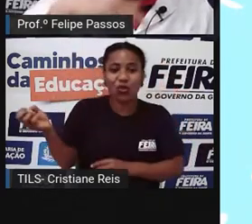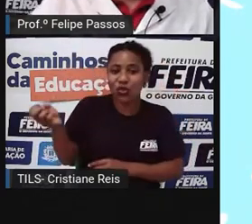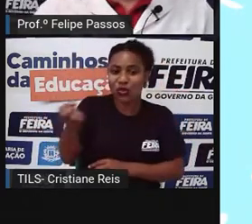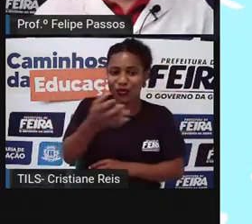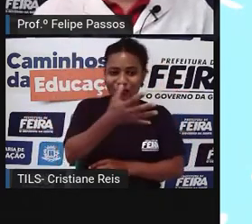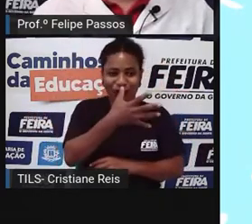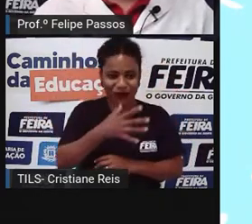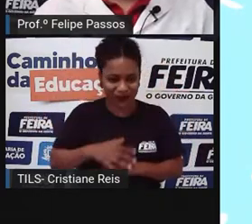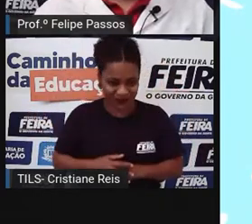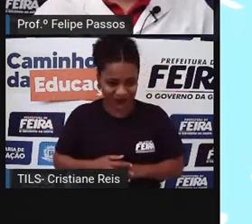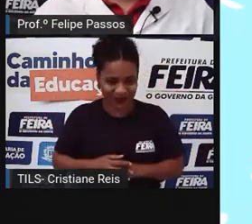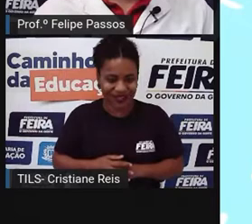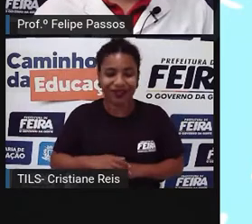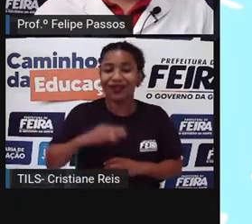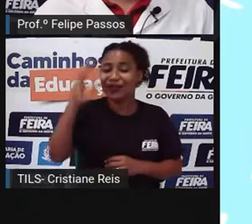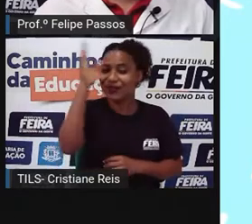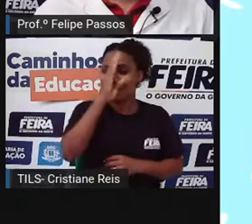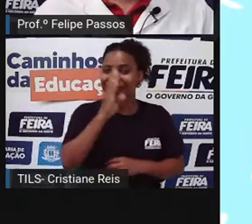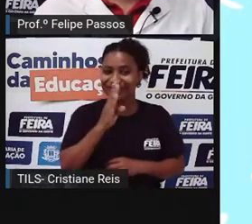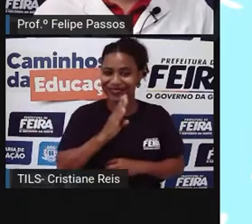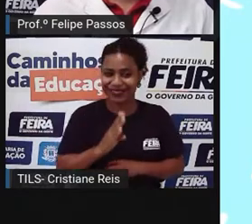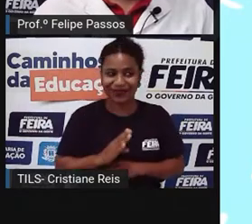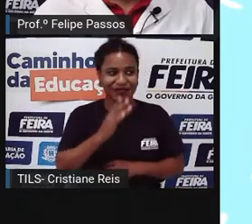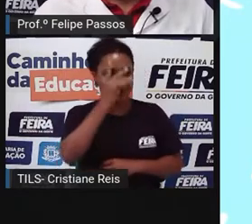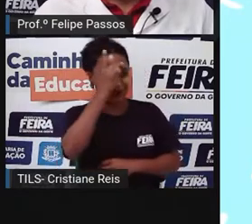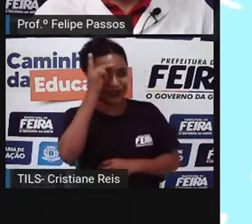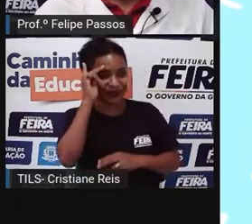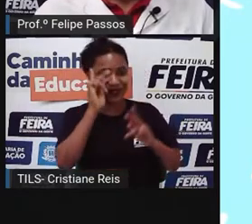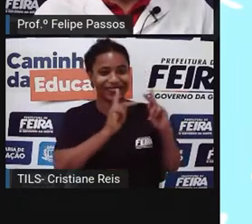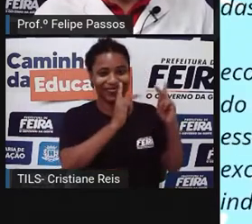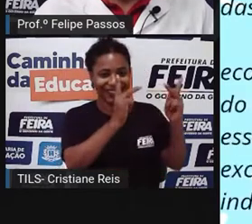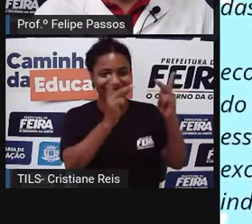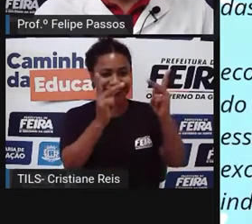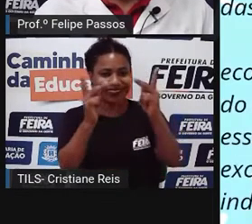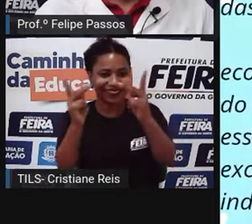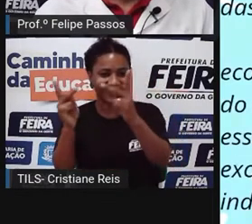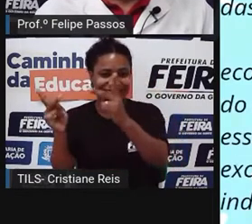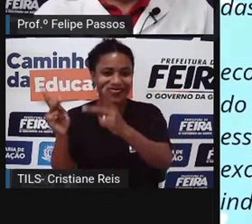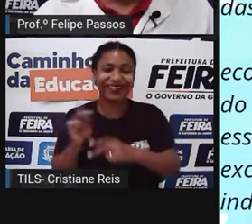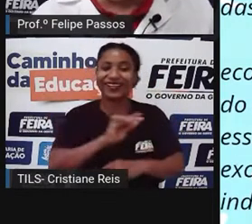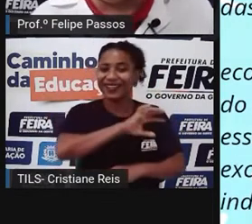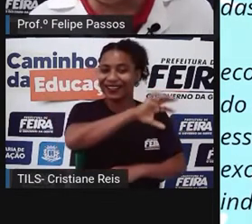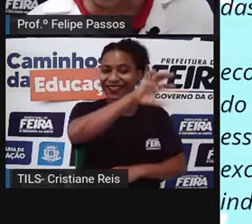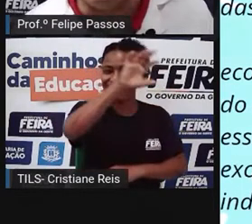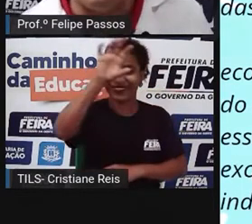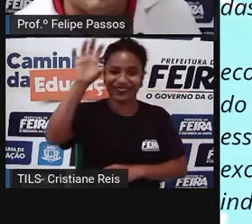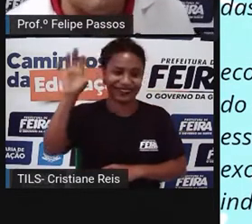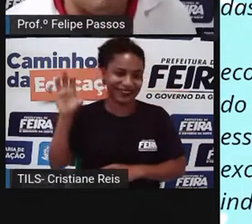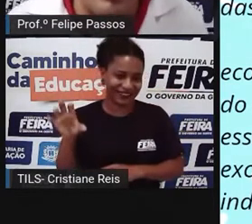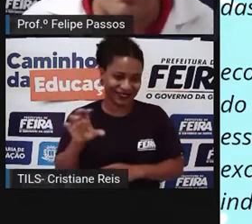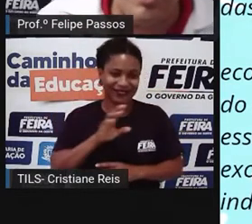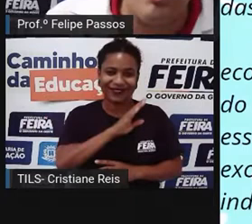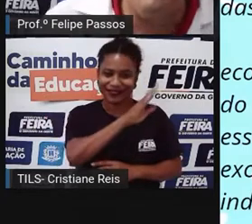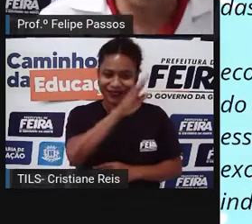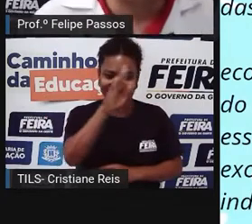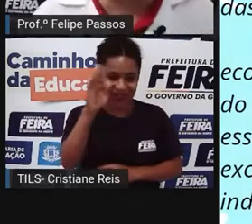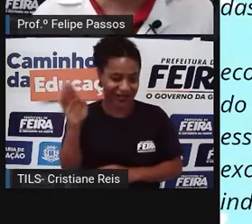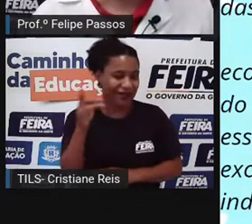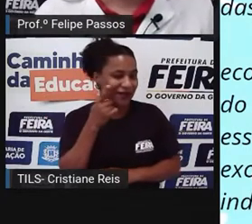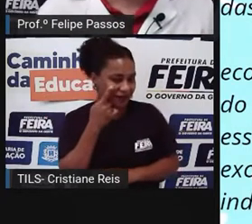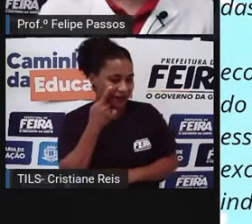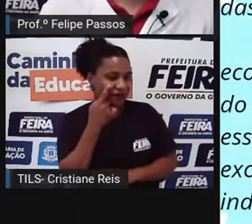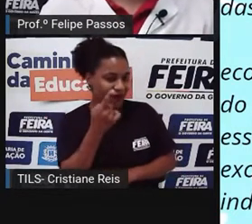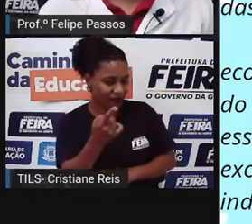Brasil, elas viajam, né, para conhecer outras regiões. Então, bora lá. Turismo, vamos ler comigo